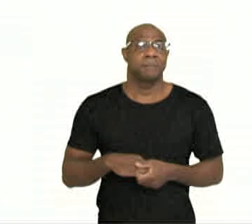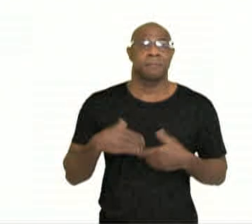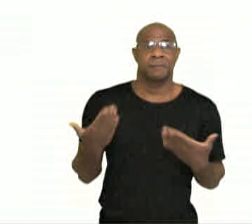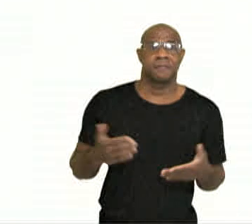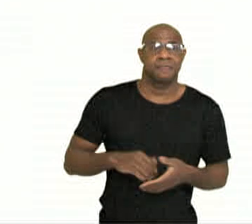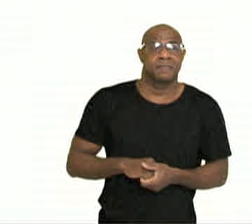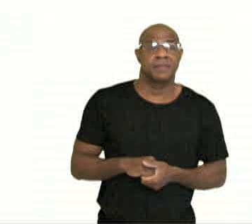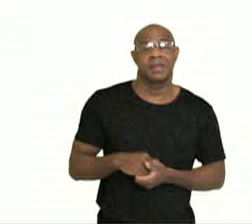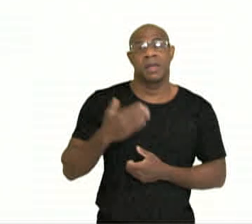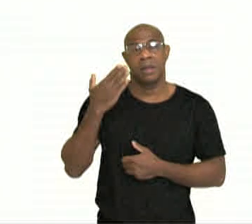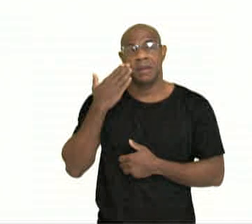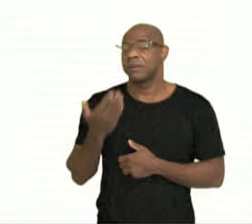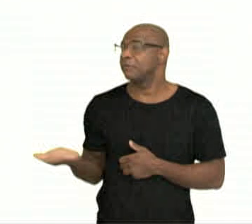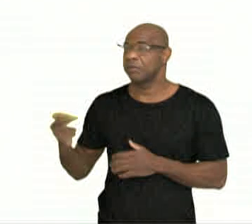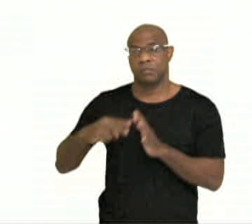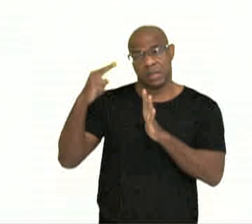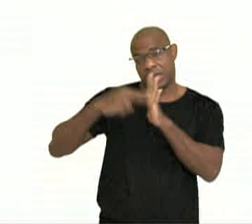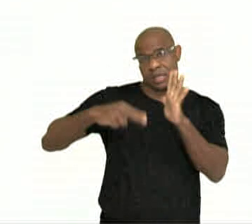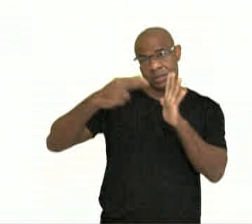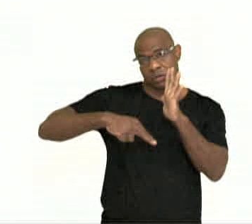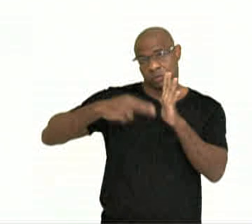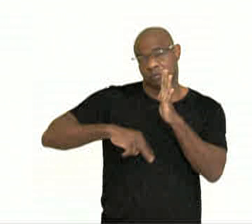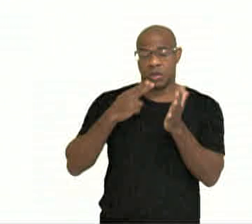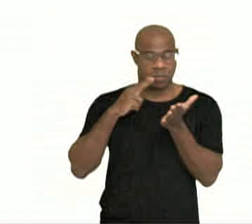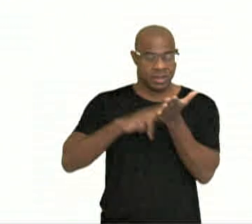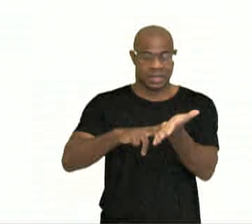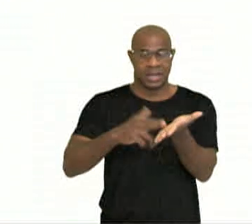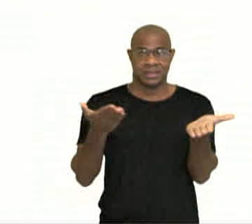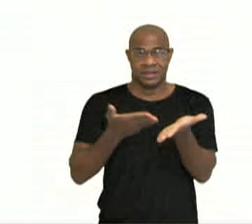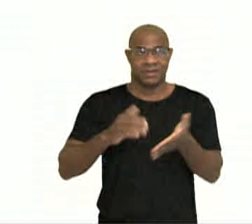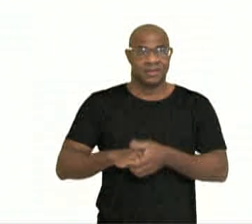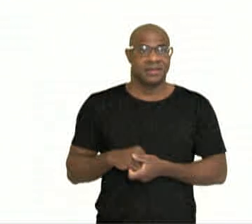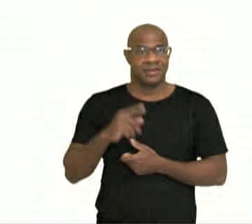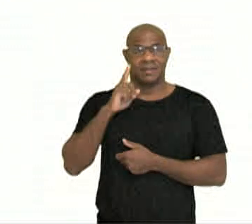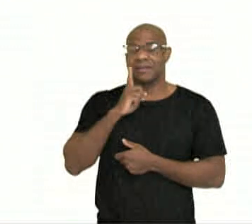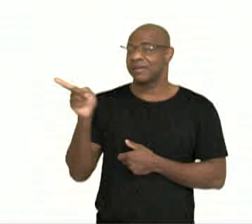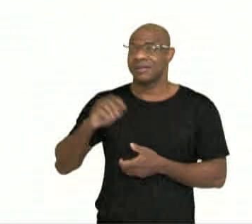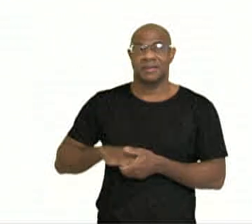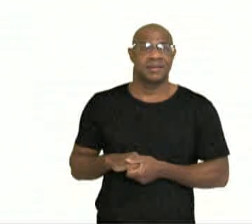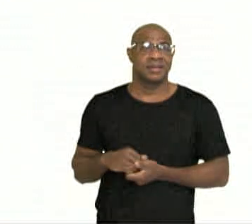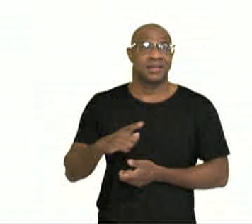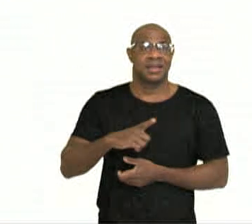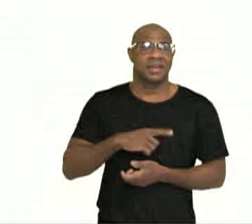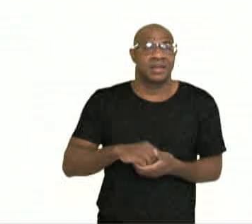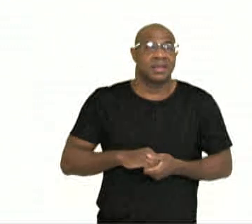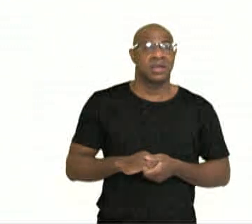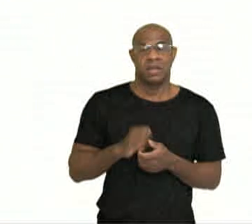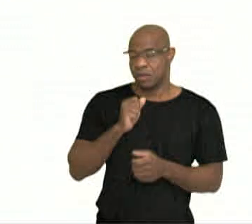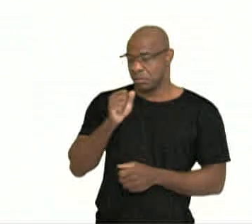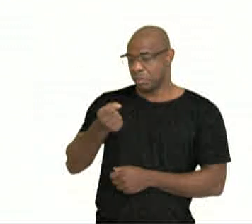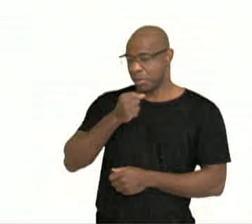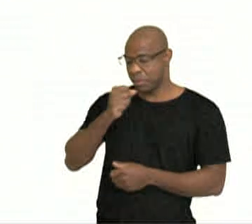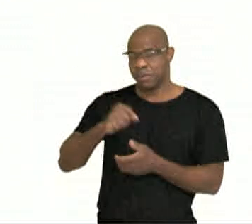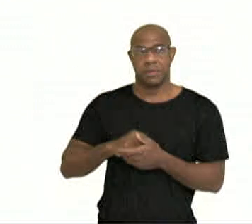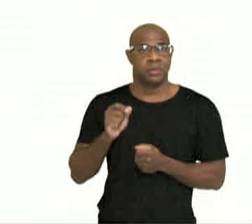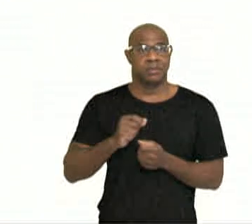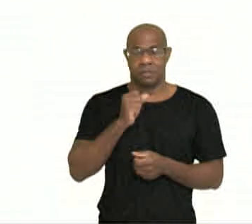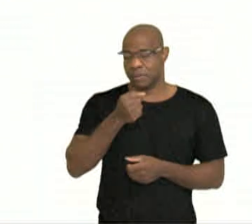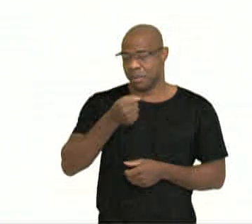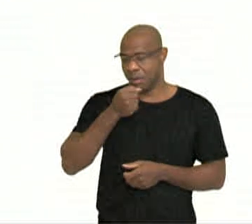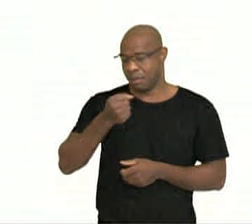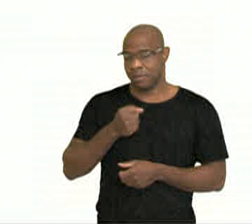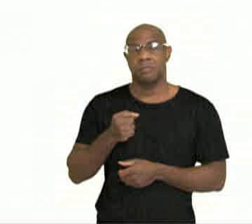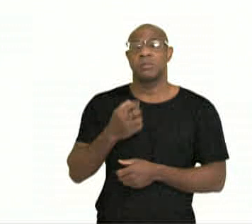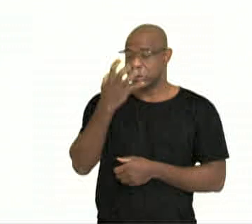Bom, vamos partir então de uma leitura, vamos ler uma carta, né, destinada a um dos jornalistas mais célebres aí do jornalismo